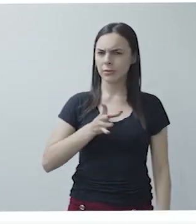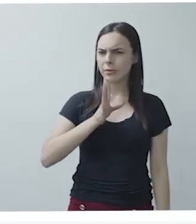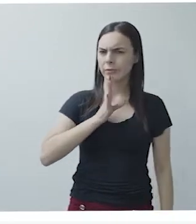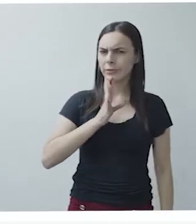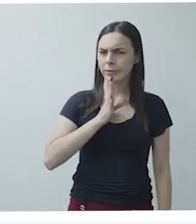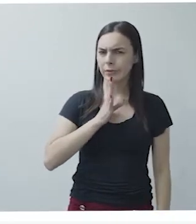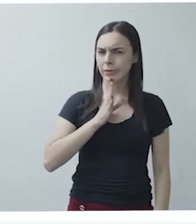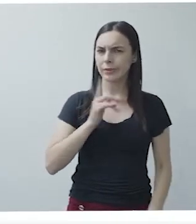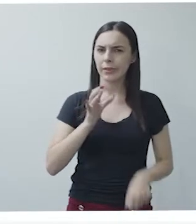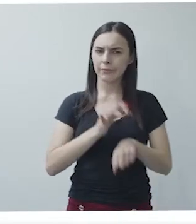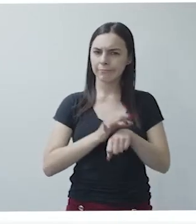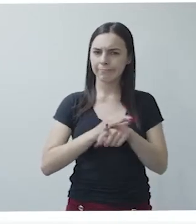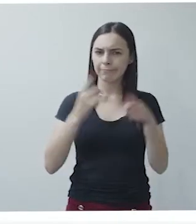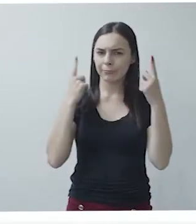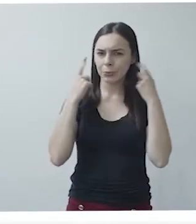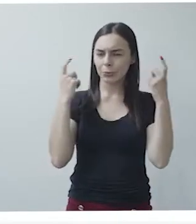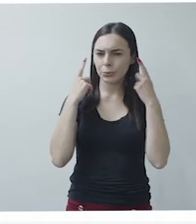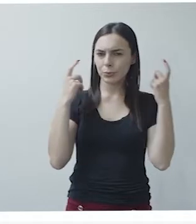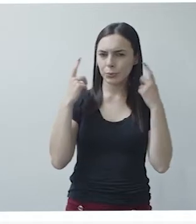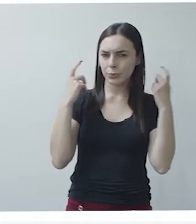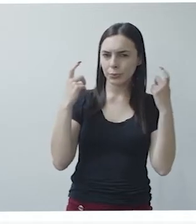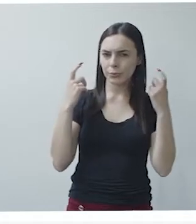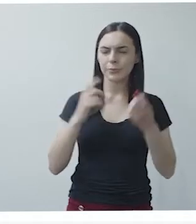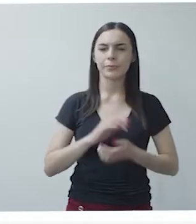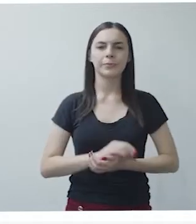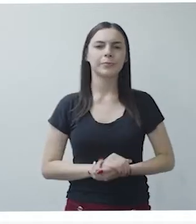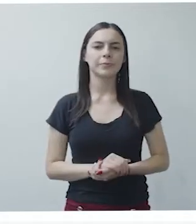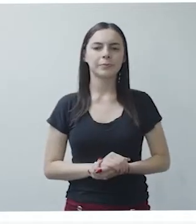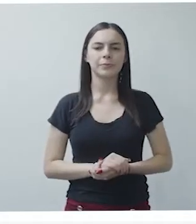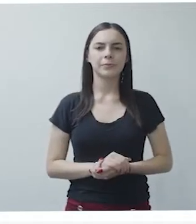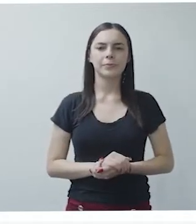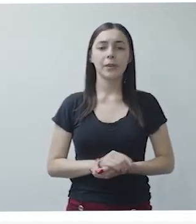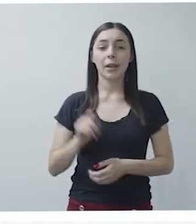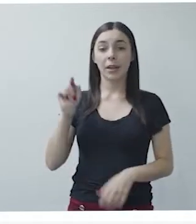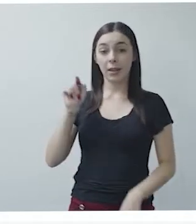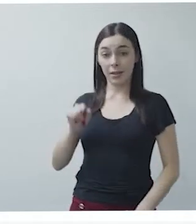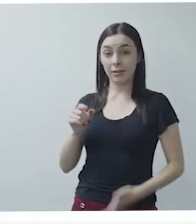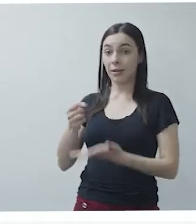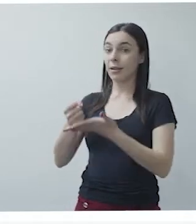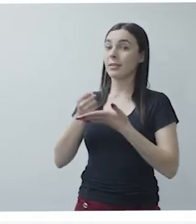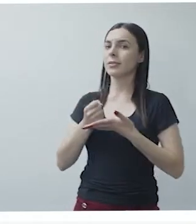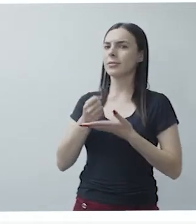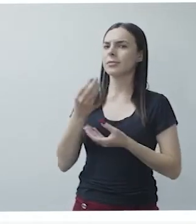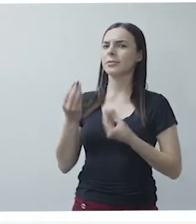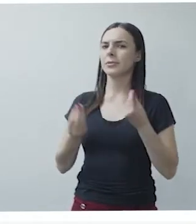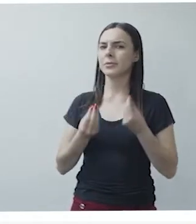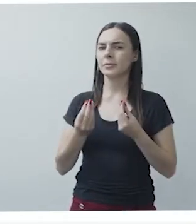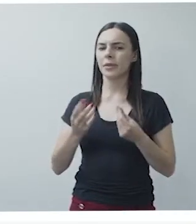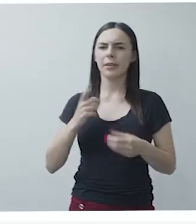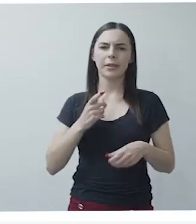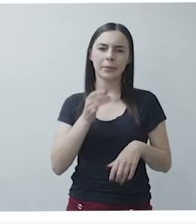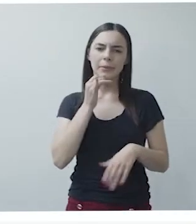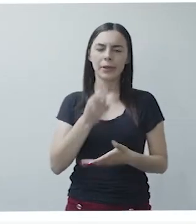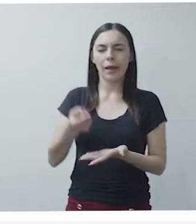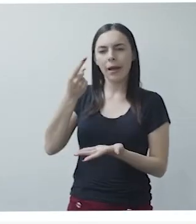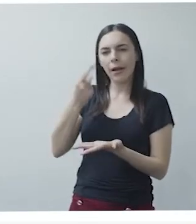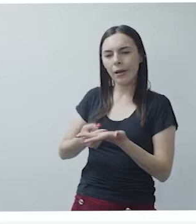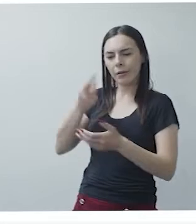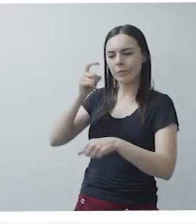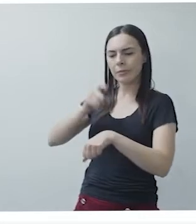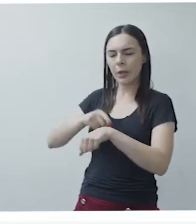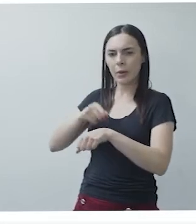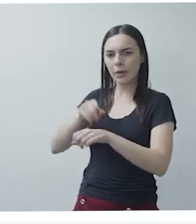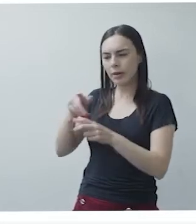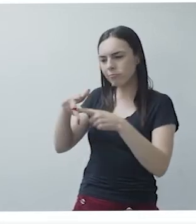relógio assim, um relógio despertador? Ele nos ajuda, nós colocamos um horário, um certo horário